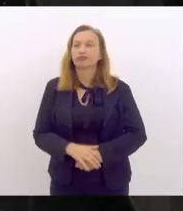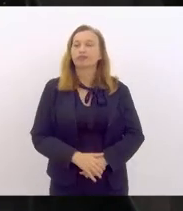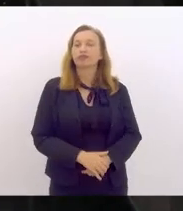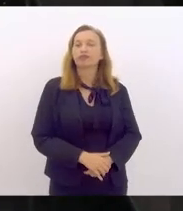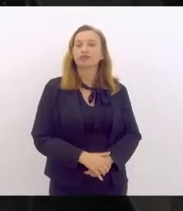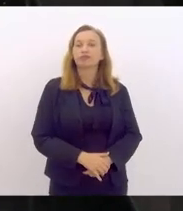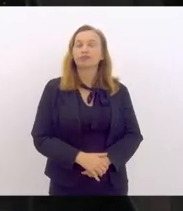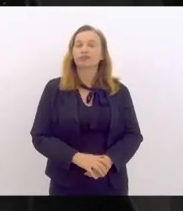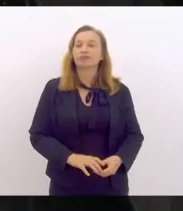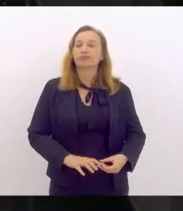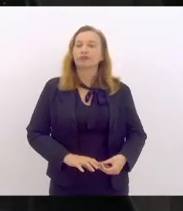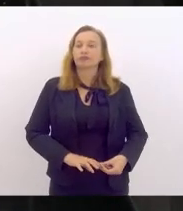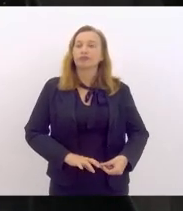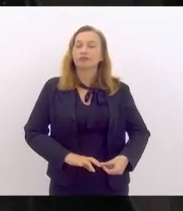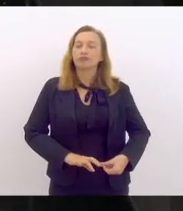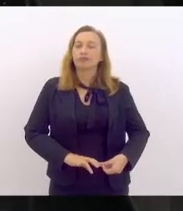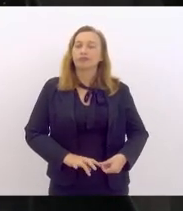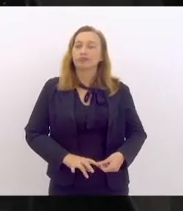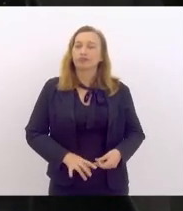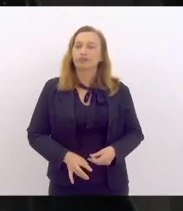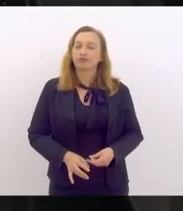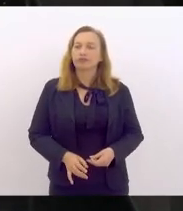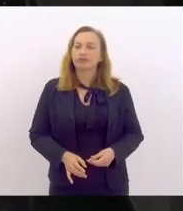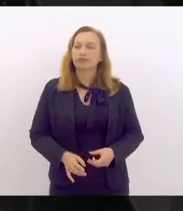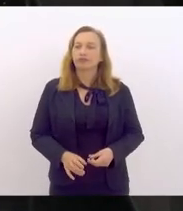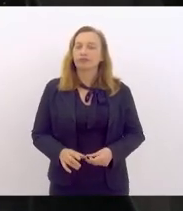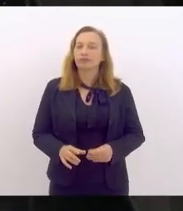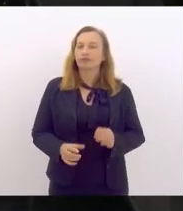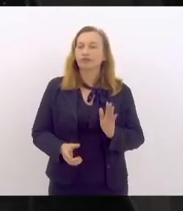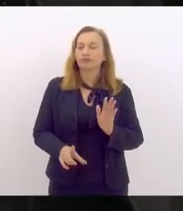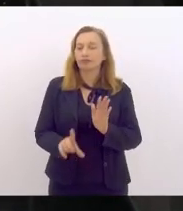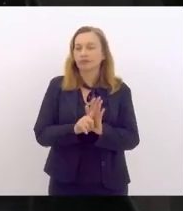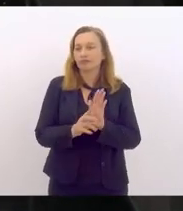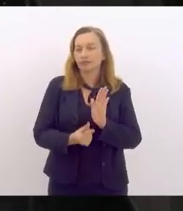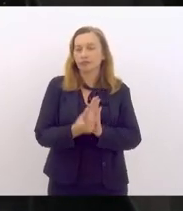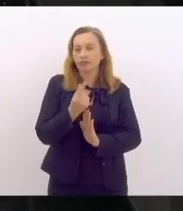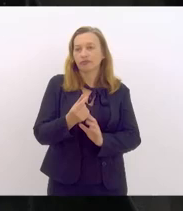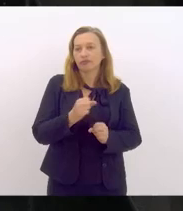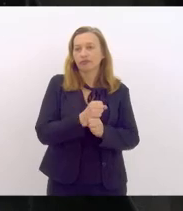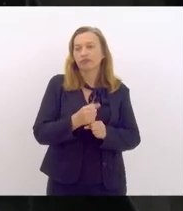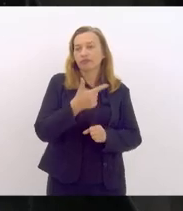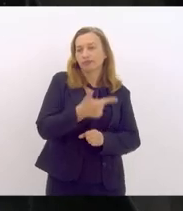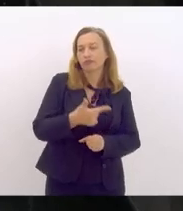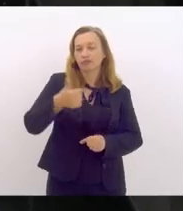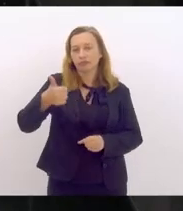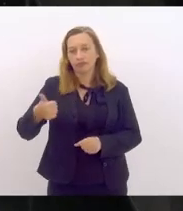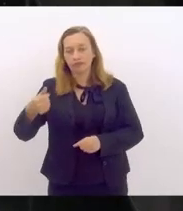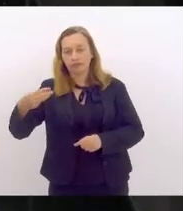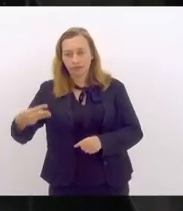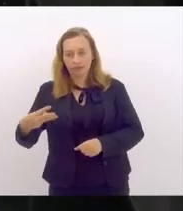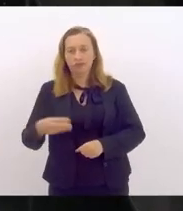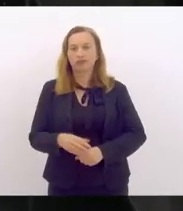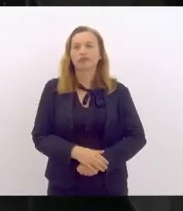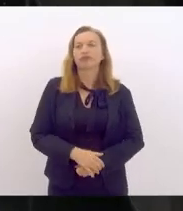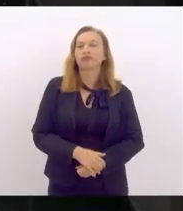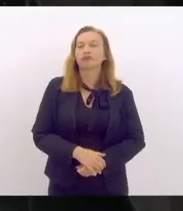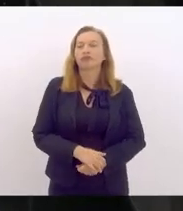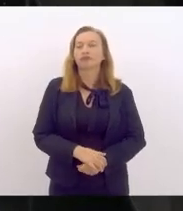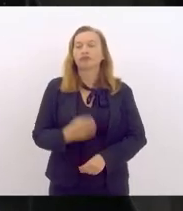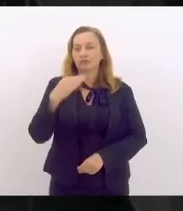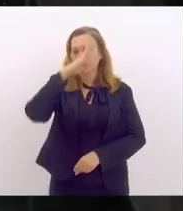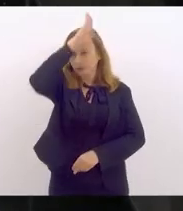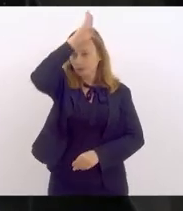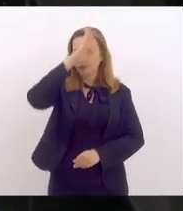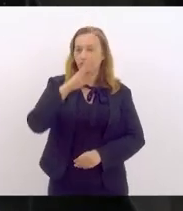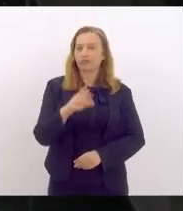conforme votado no congresso na para LDO de 2023 o governador